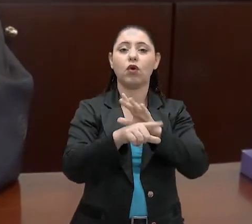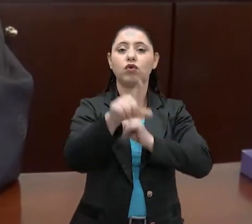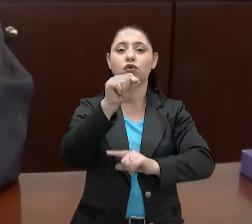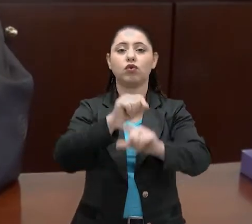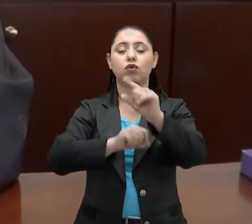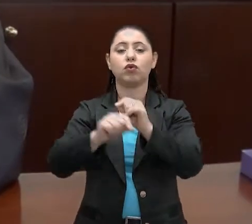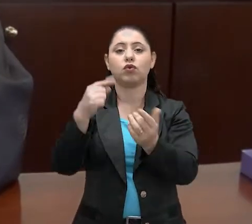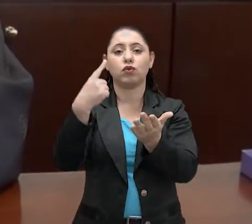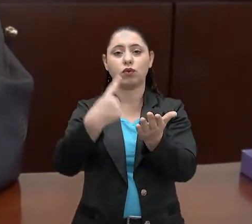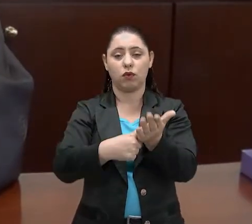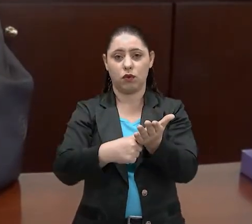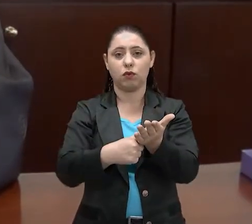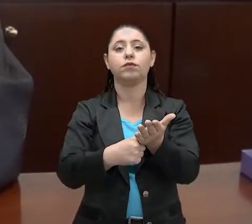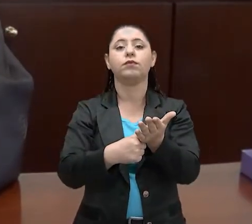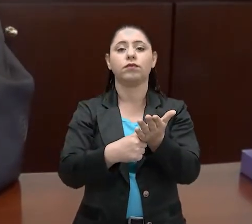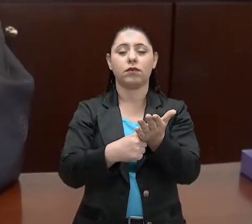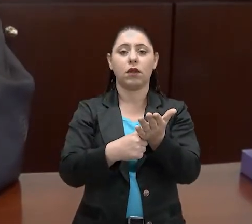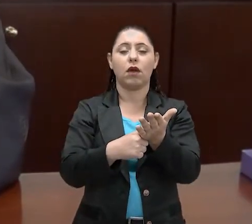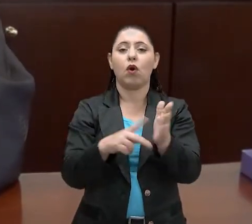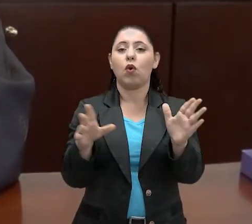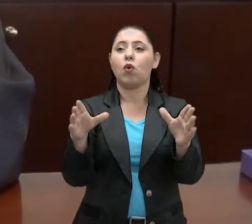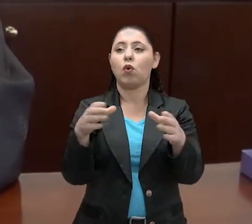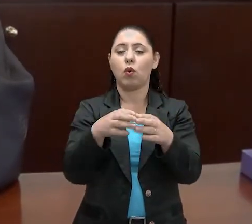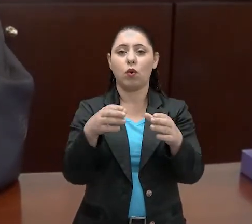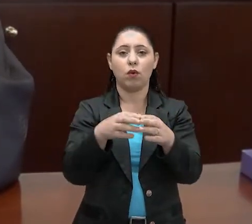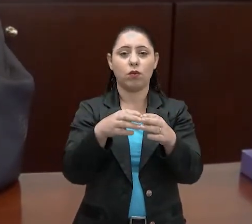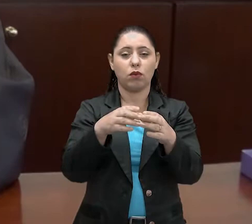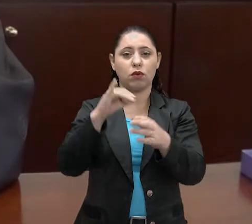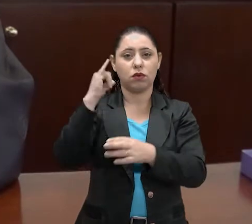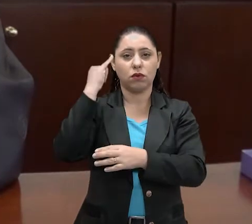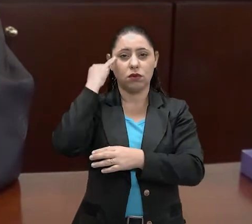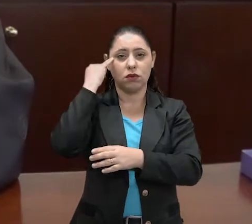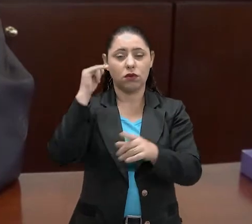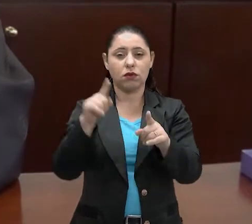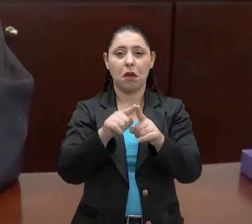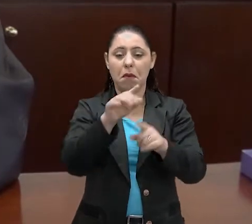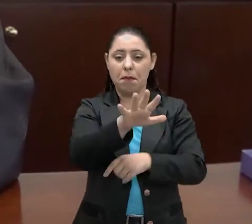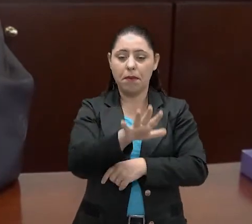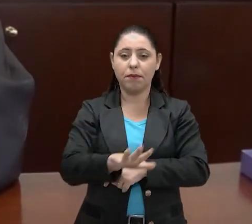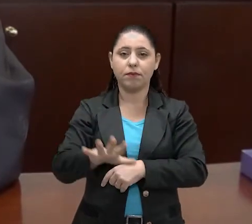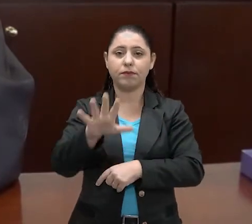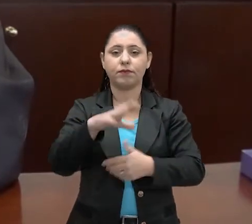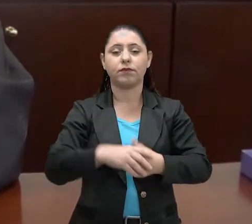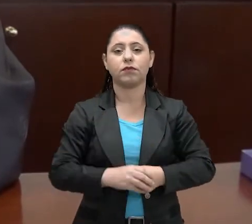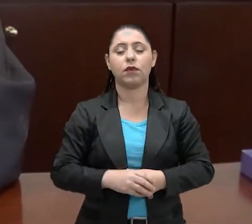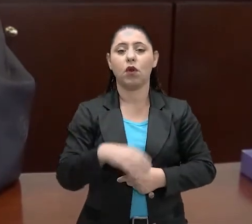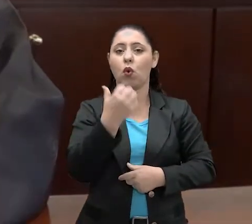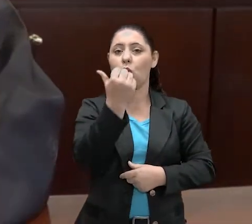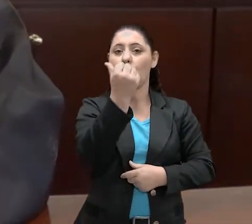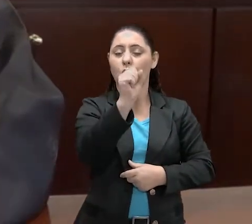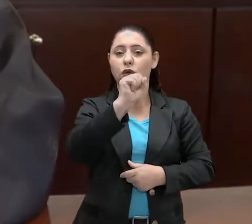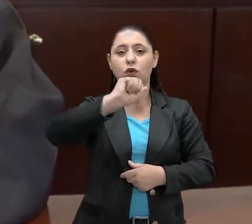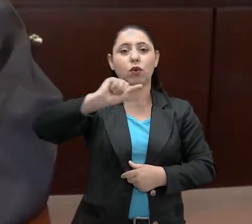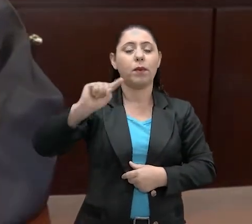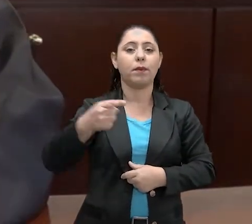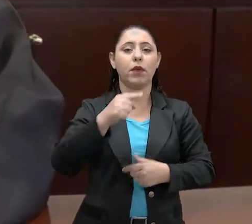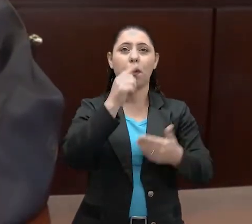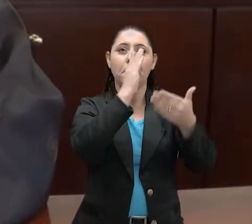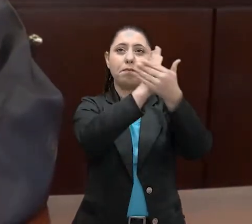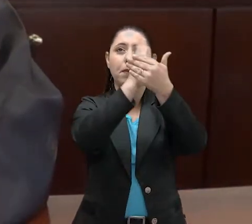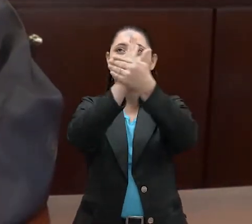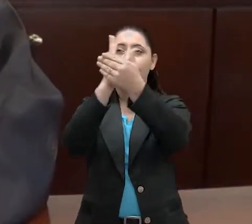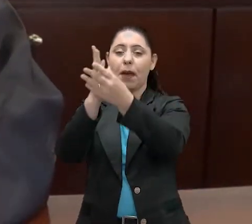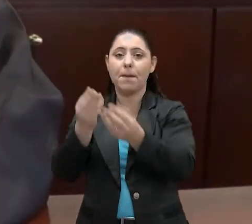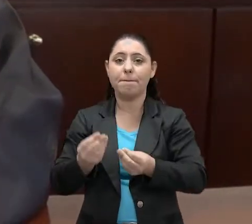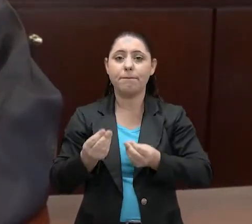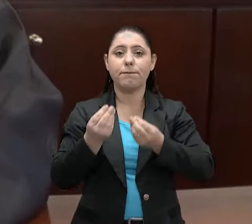foram feitas em consulta através dos consulados japoneses encarregadas de cada região. Das 8 bibliotecas